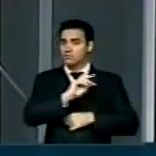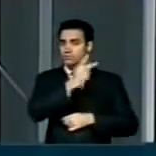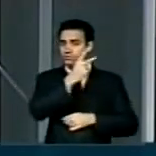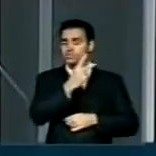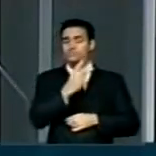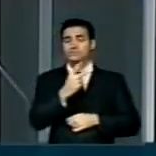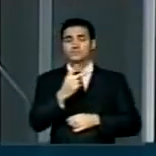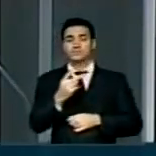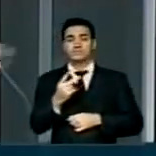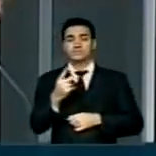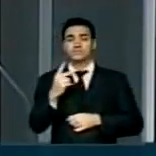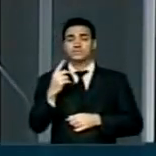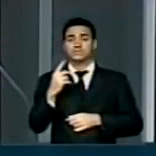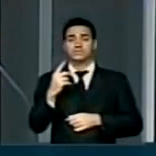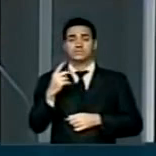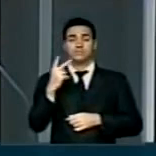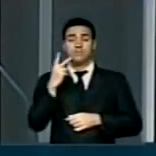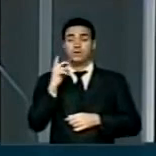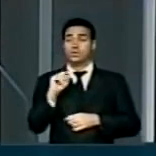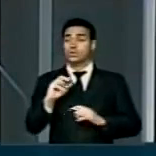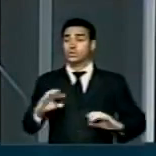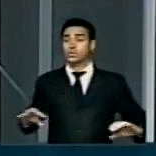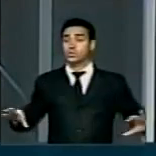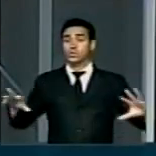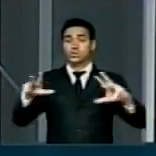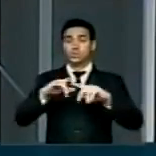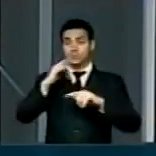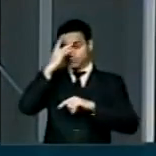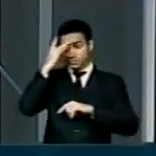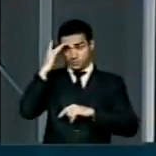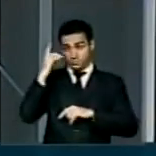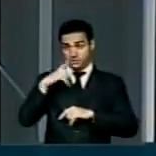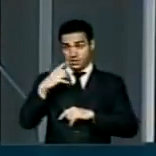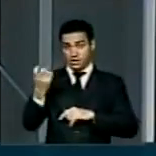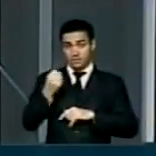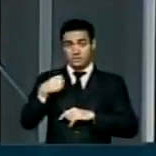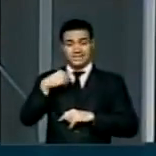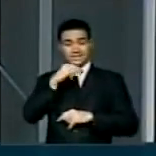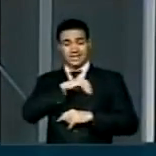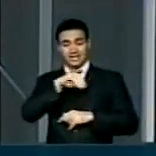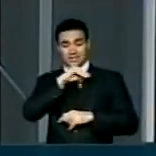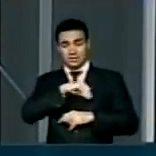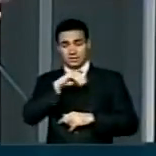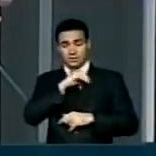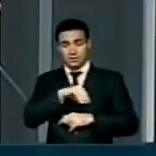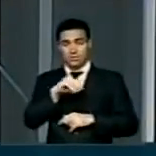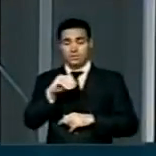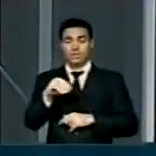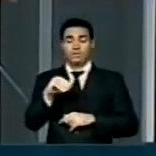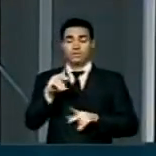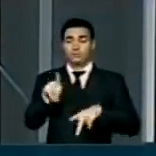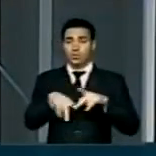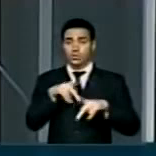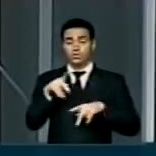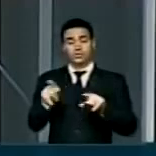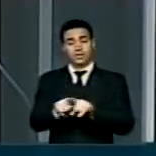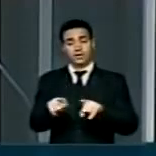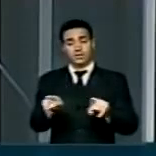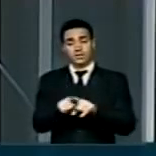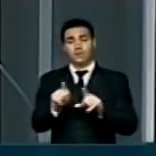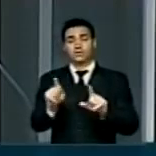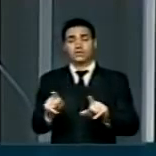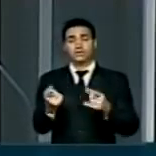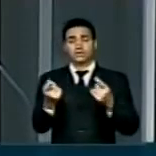é feito para todos aqueles que recebem salários, né? Salários públicos e também